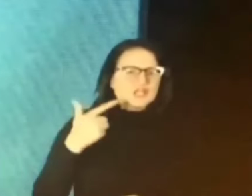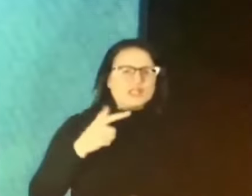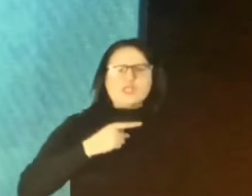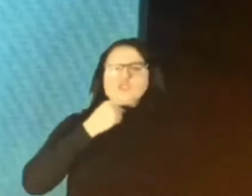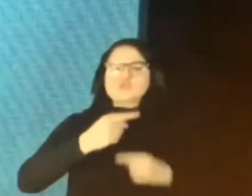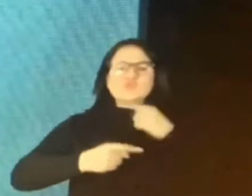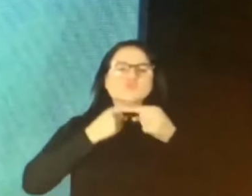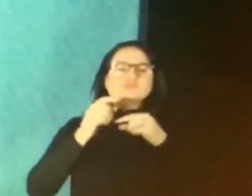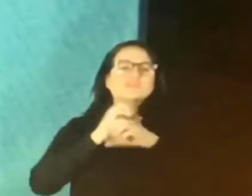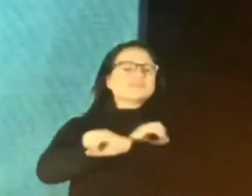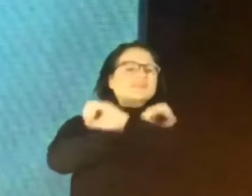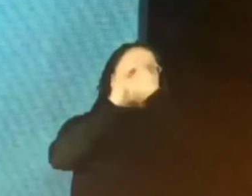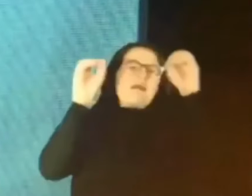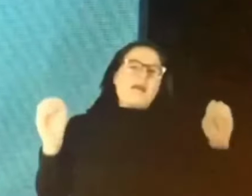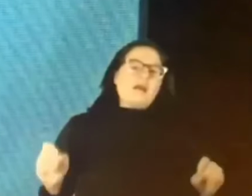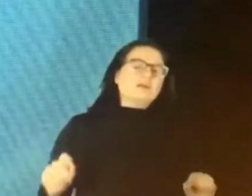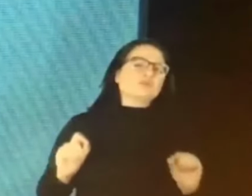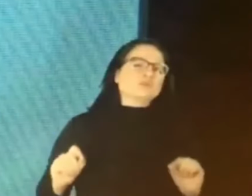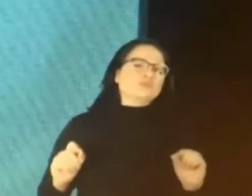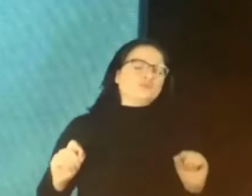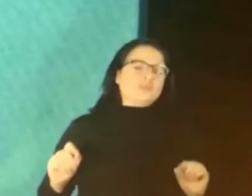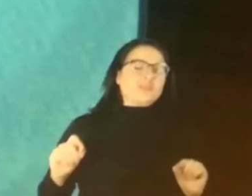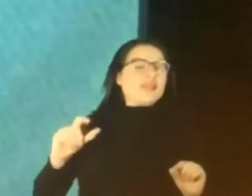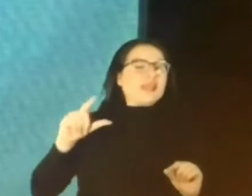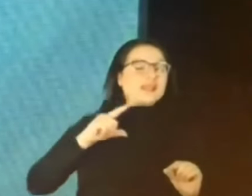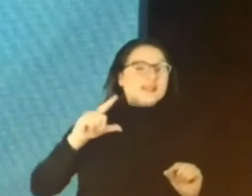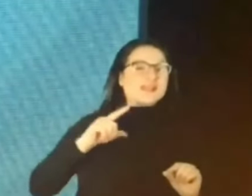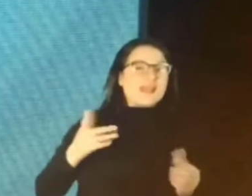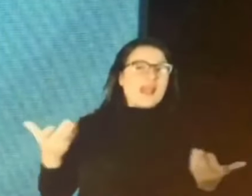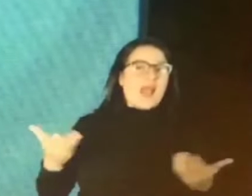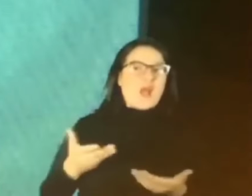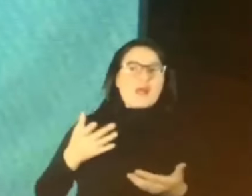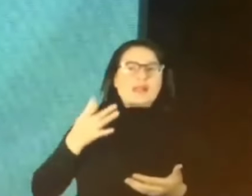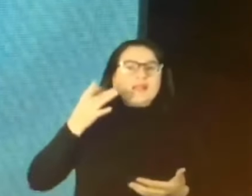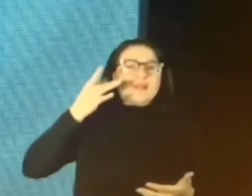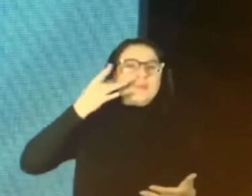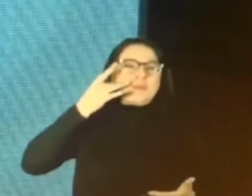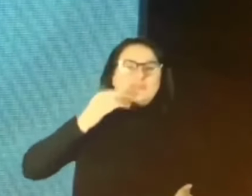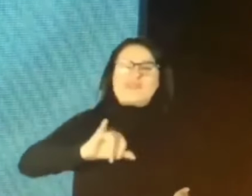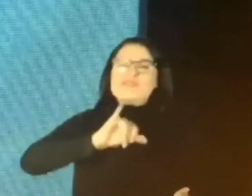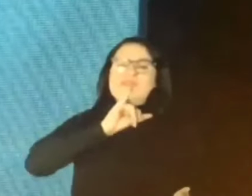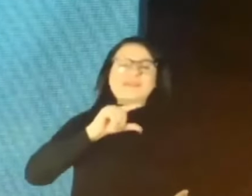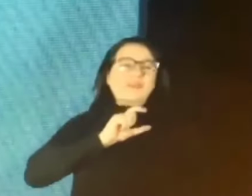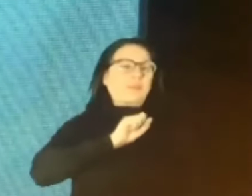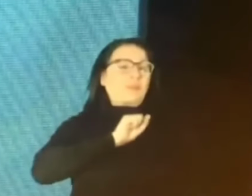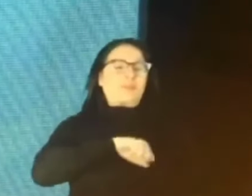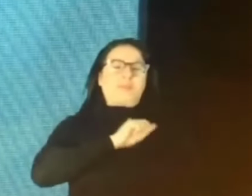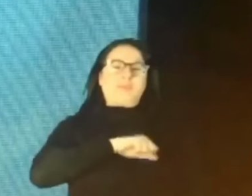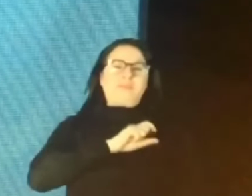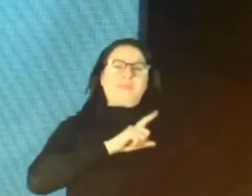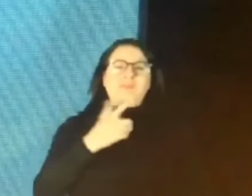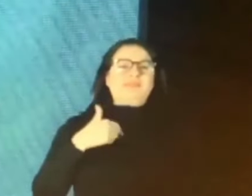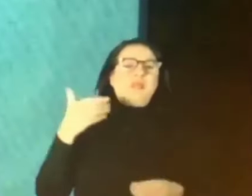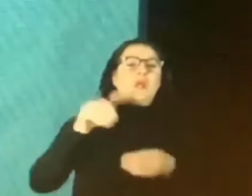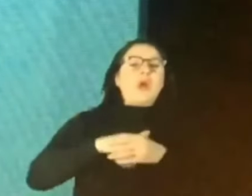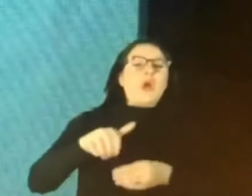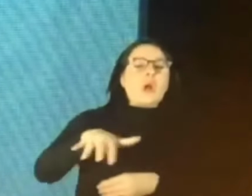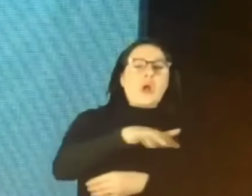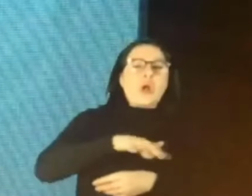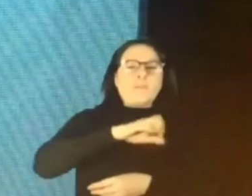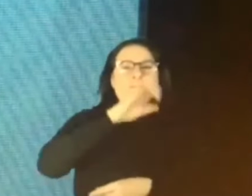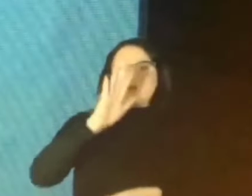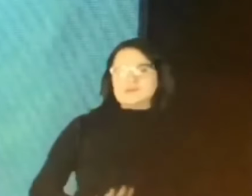nós temos visto que o lawfare é um mal que se torna realidade do processo eleitoral brasileiro. E à vista